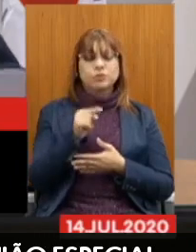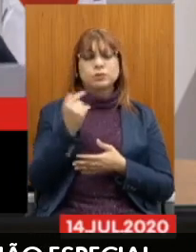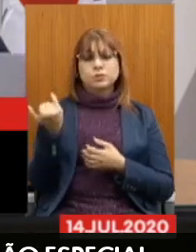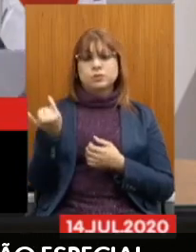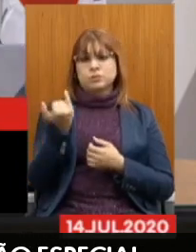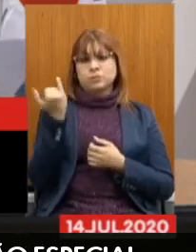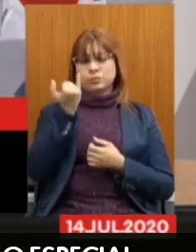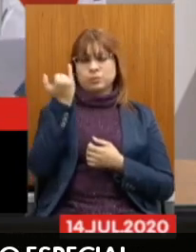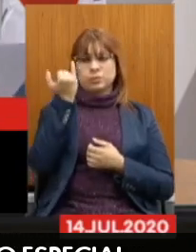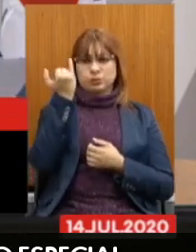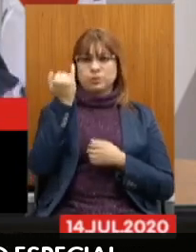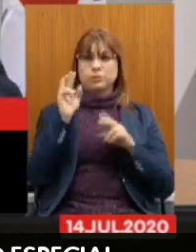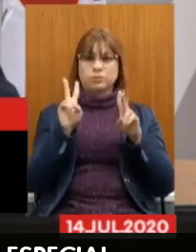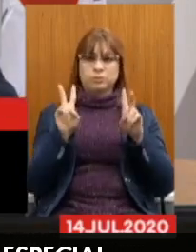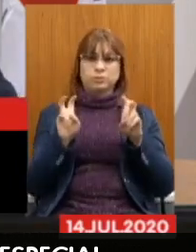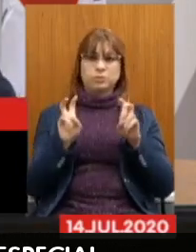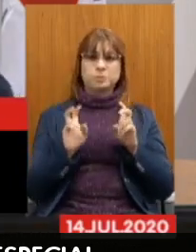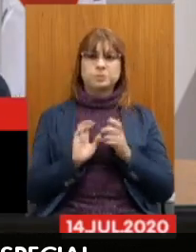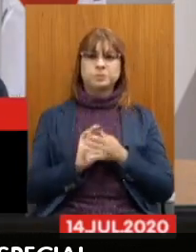Quando